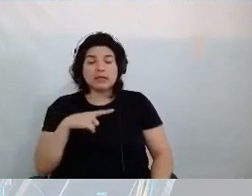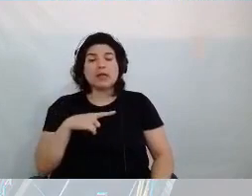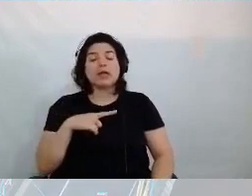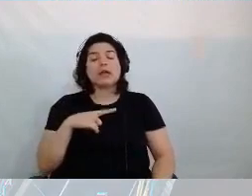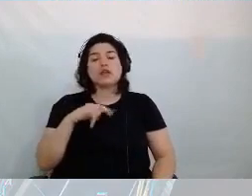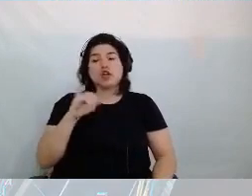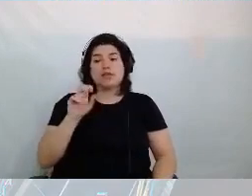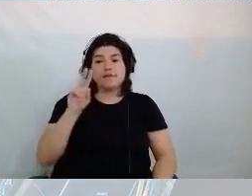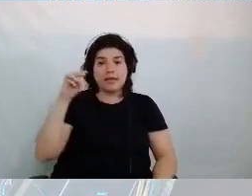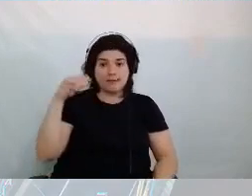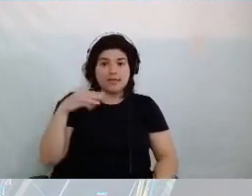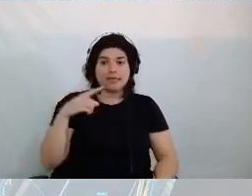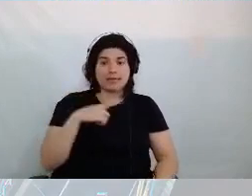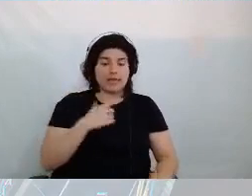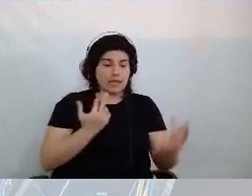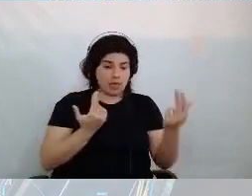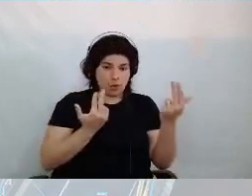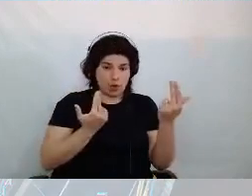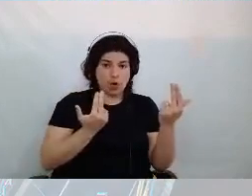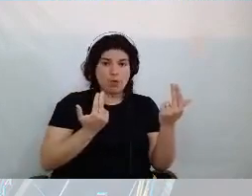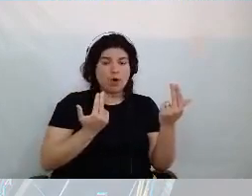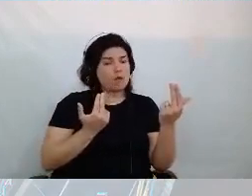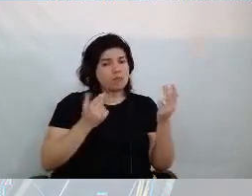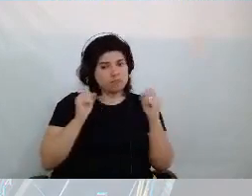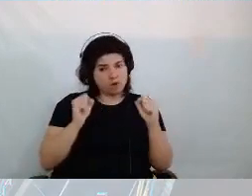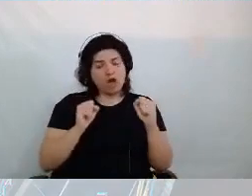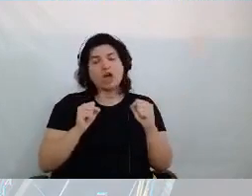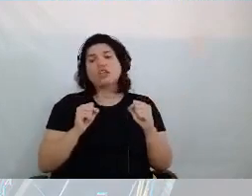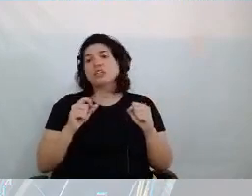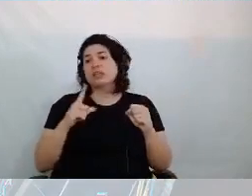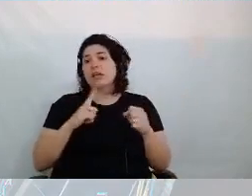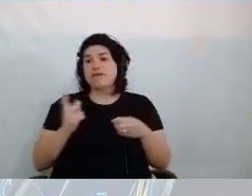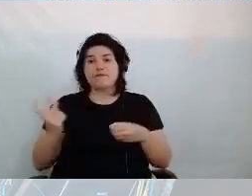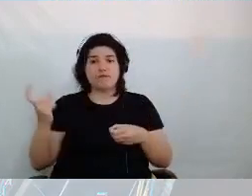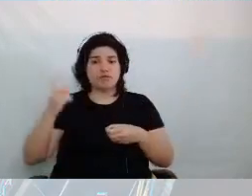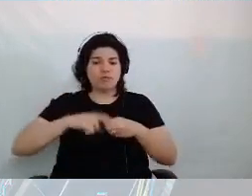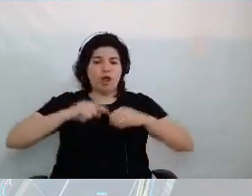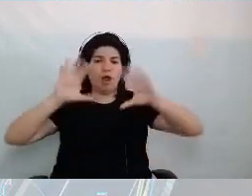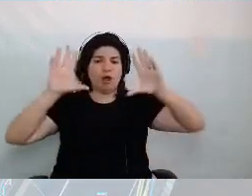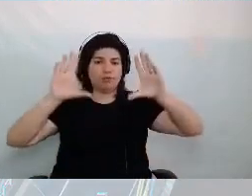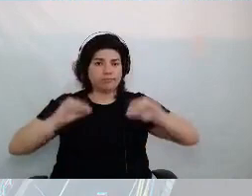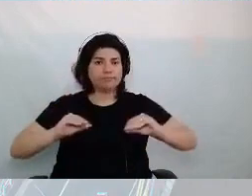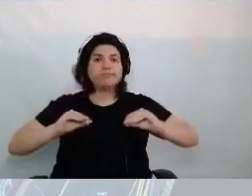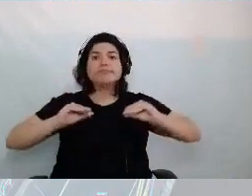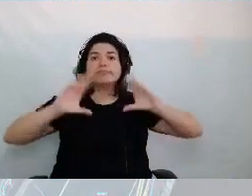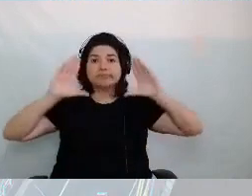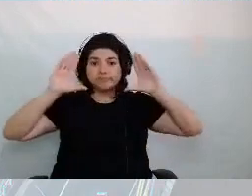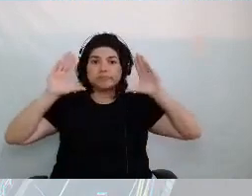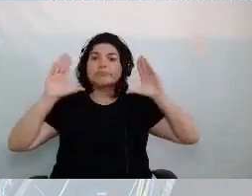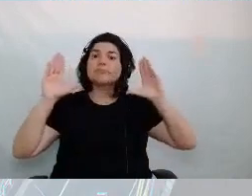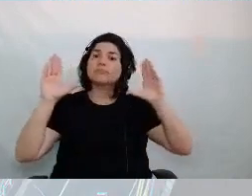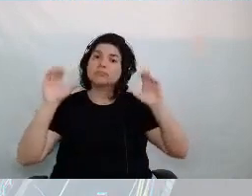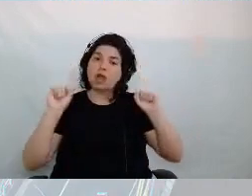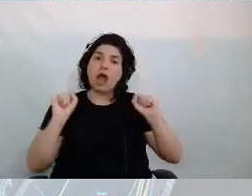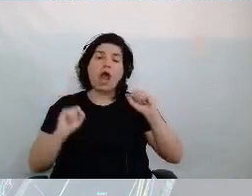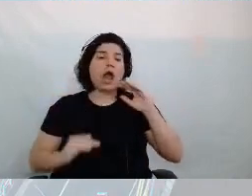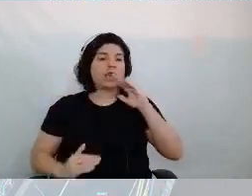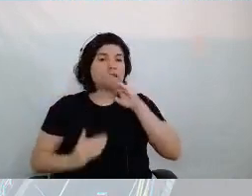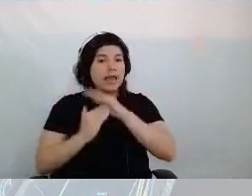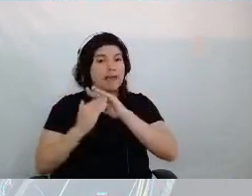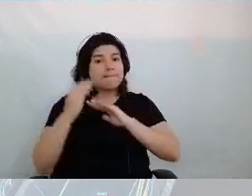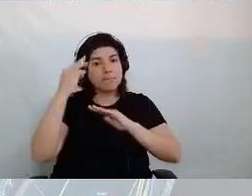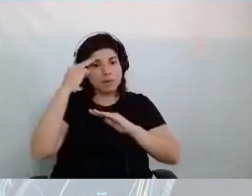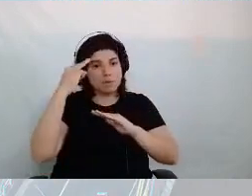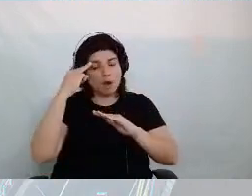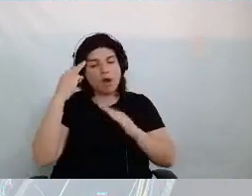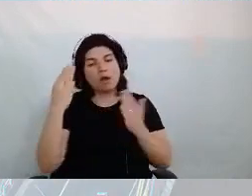tamanho que a minha instância, eu corro o risco de restart se eu alcançar aquele total de memória. Então, talvez